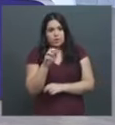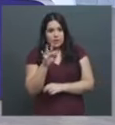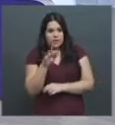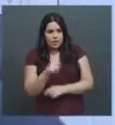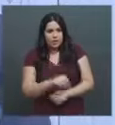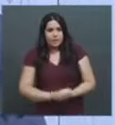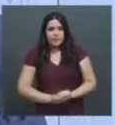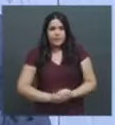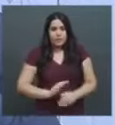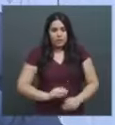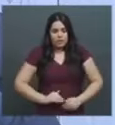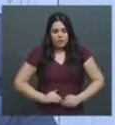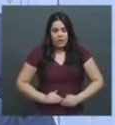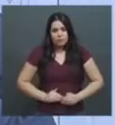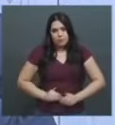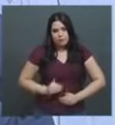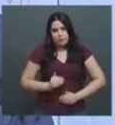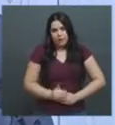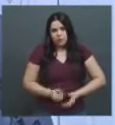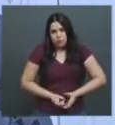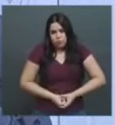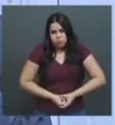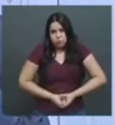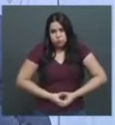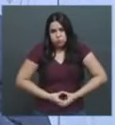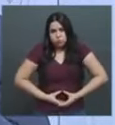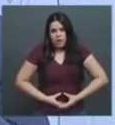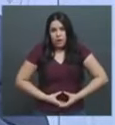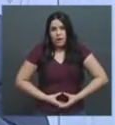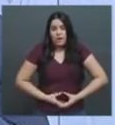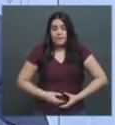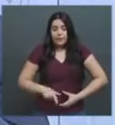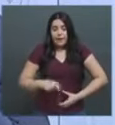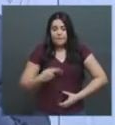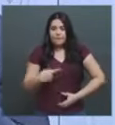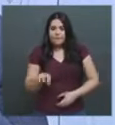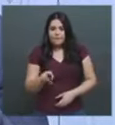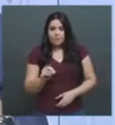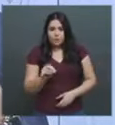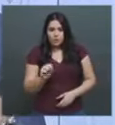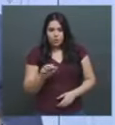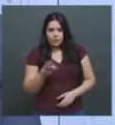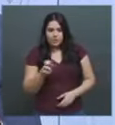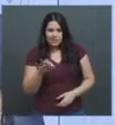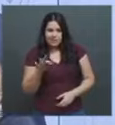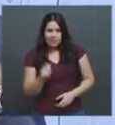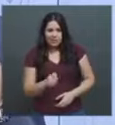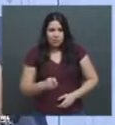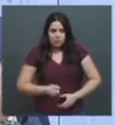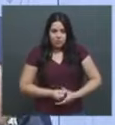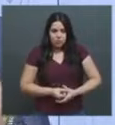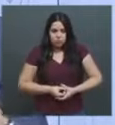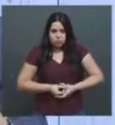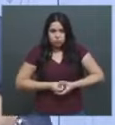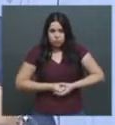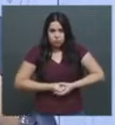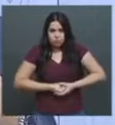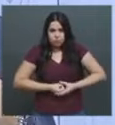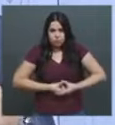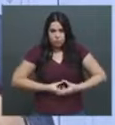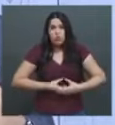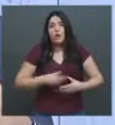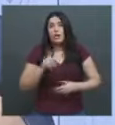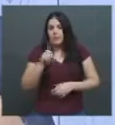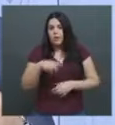da bexiga, onde passa a urina, e ela crescendo na hipertrofia, ela diminui o canal da urina. Então, o homem tem que emitir muita força do